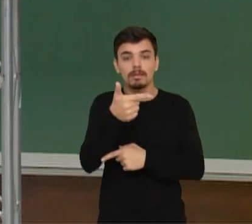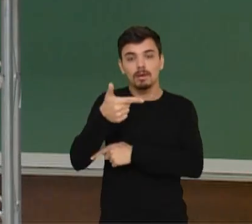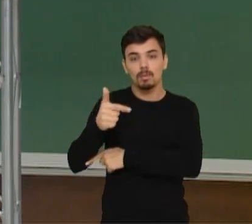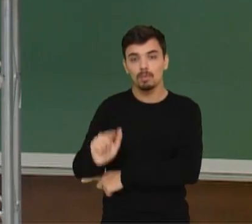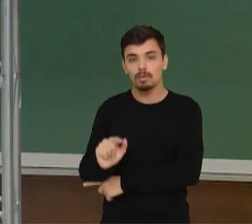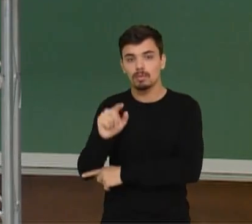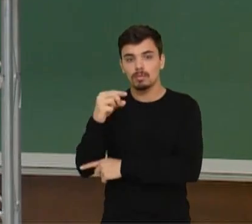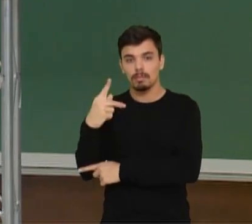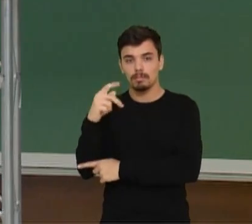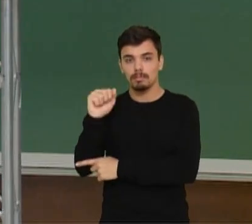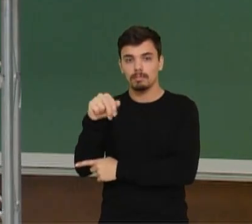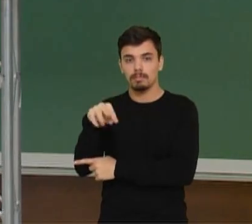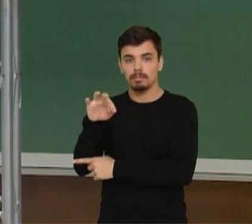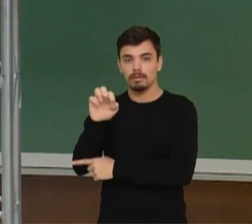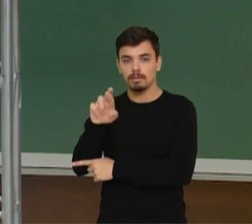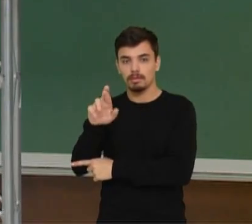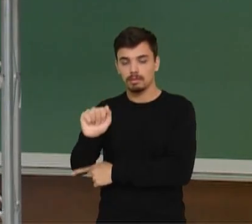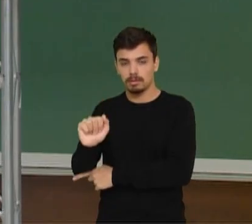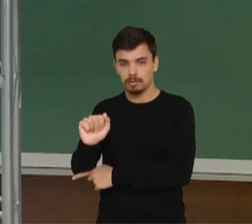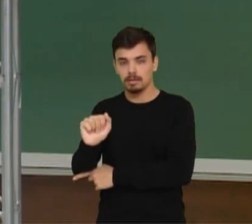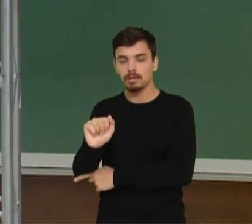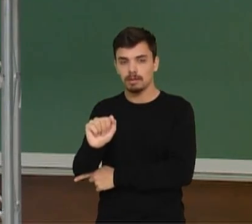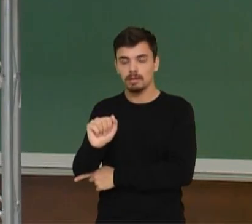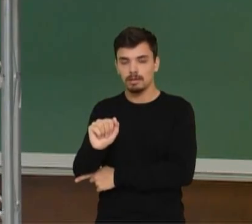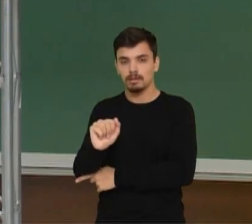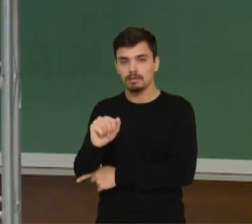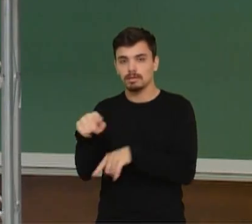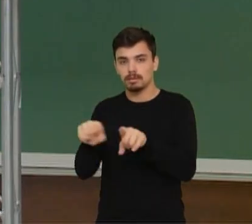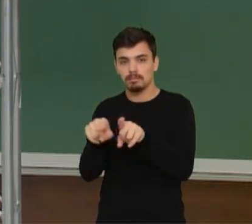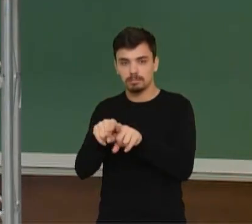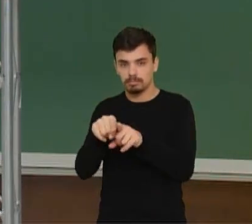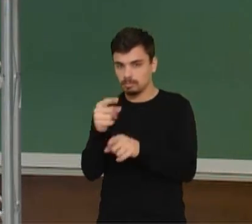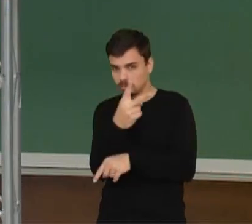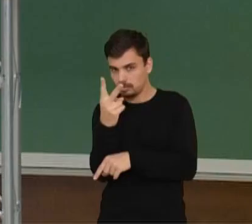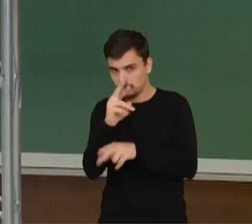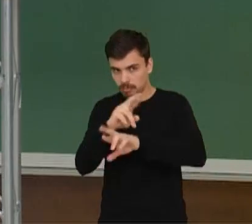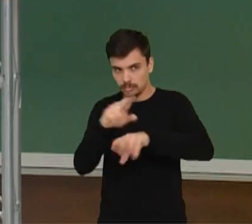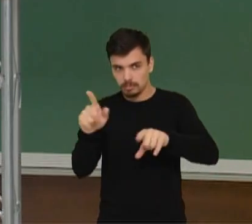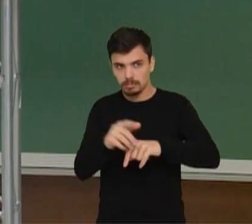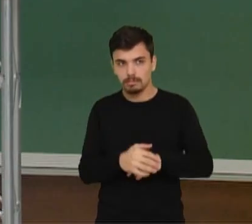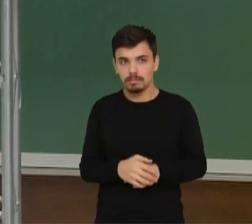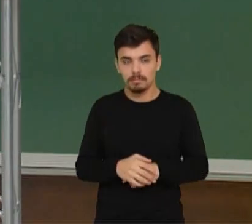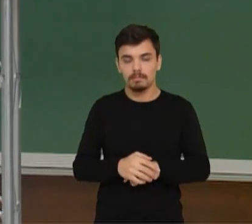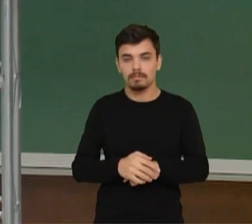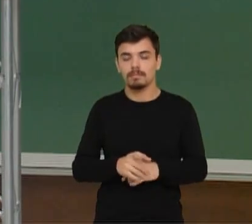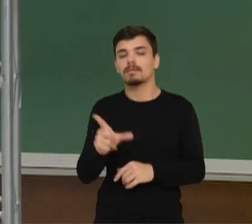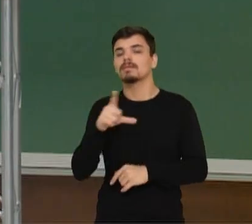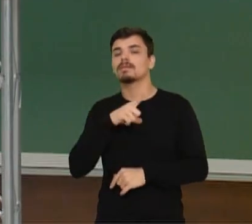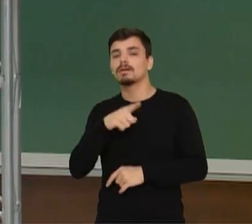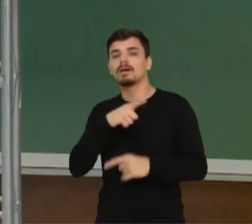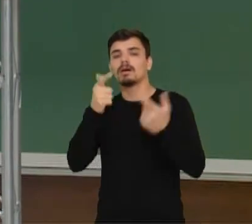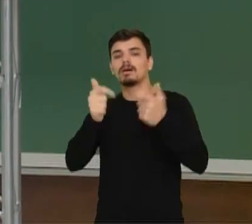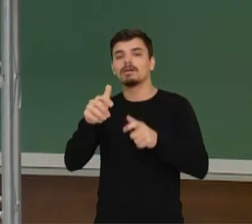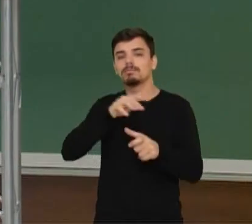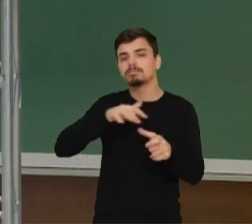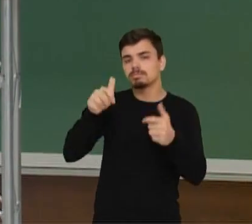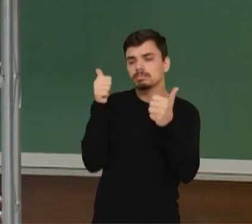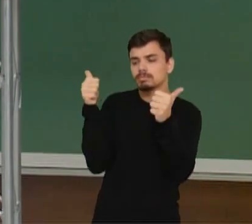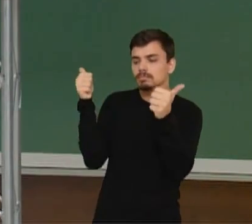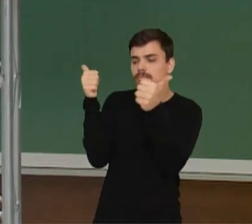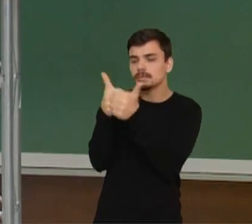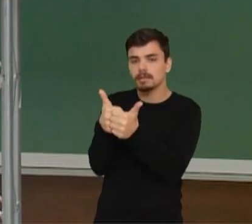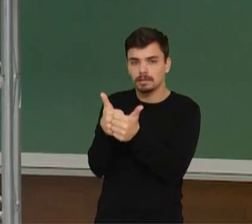Então, a nossa pantera parda, né? A nossa onça parda e a onça pintada. Elas coexistem em regiões muito próximas,